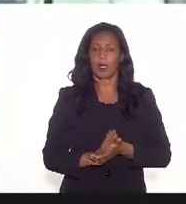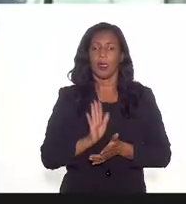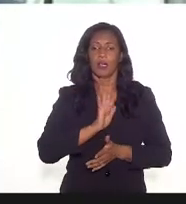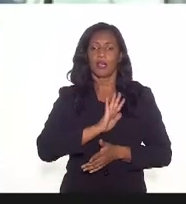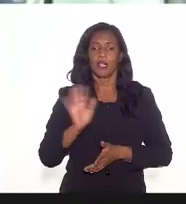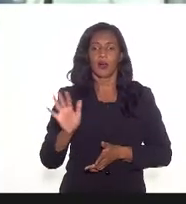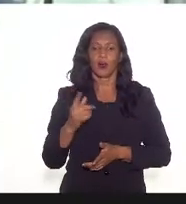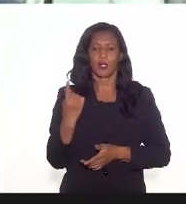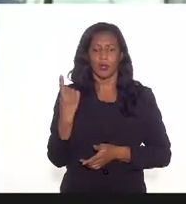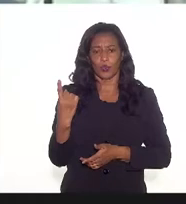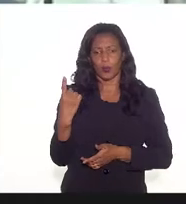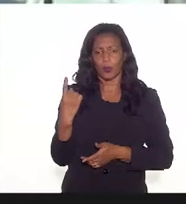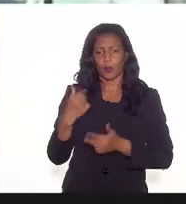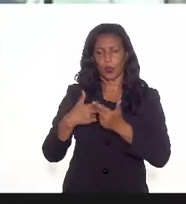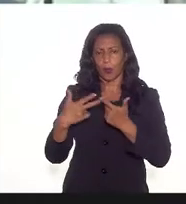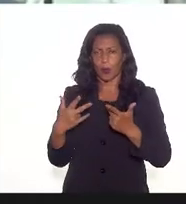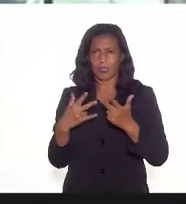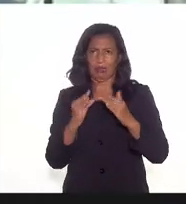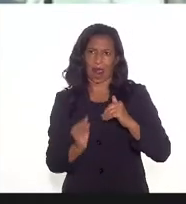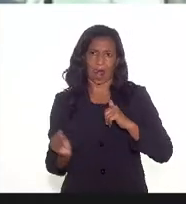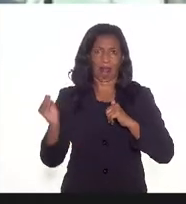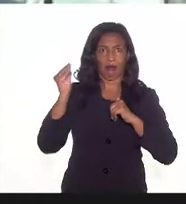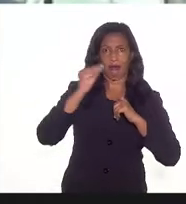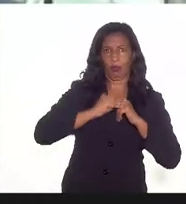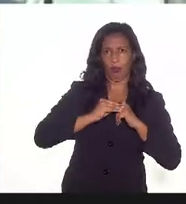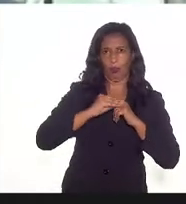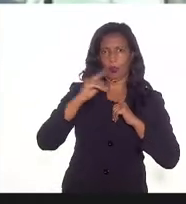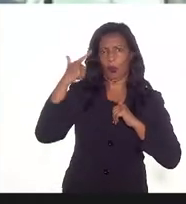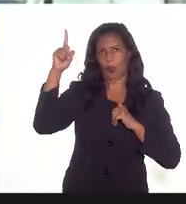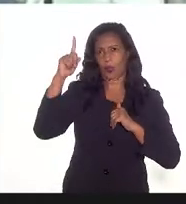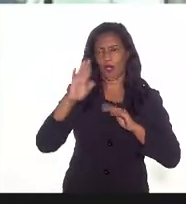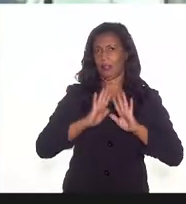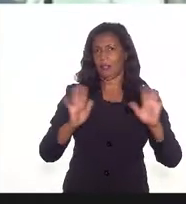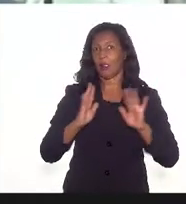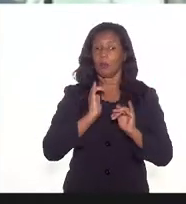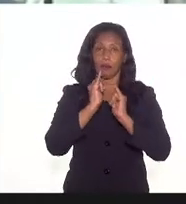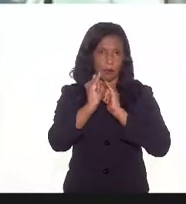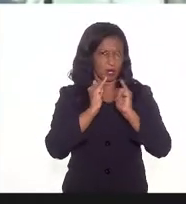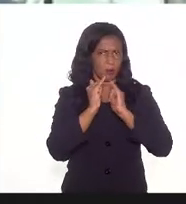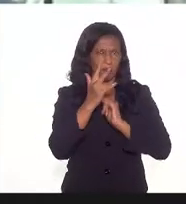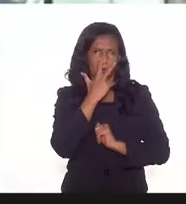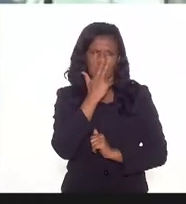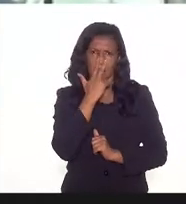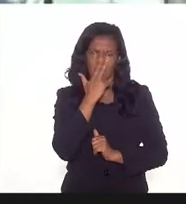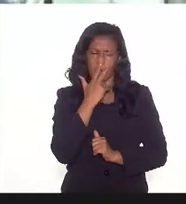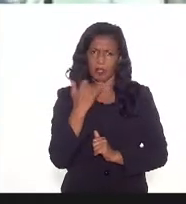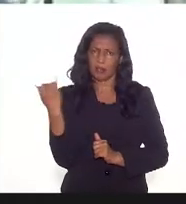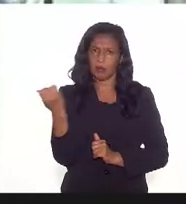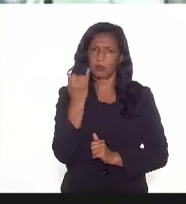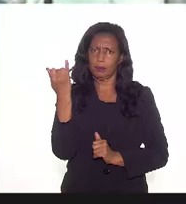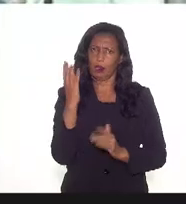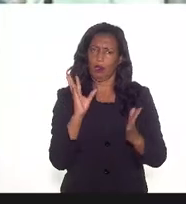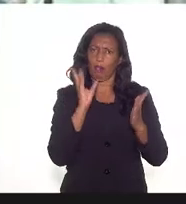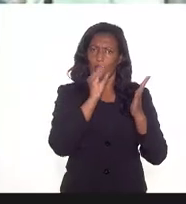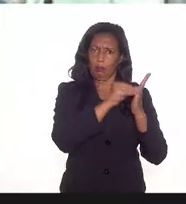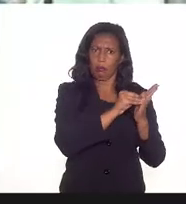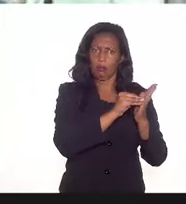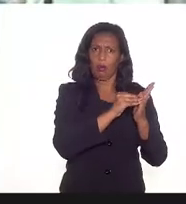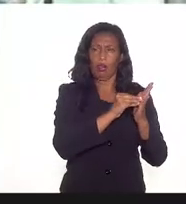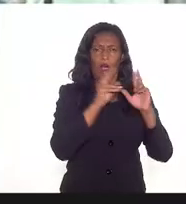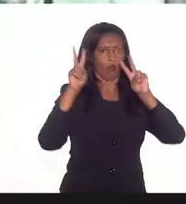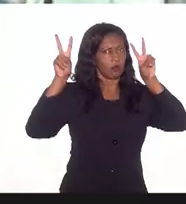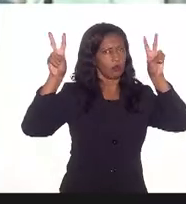de se sobrepor à outra, mas é uma informação que me parece pertinente adicionar ao